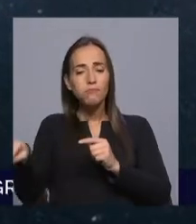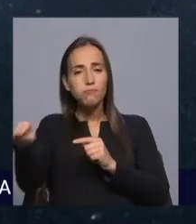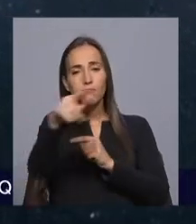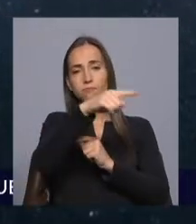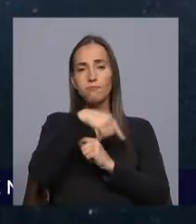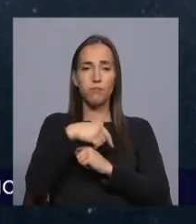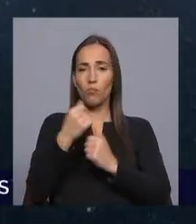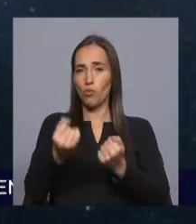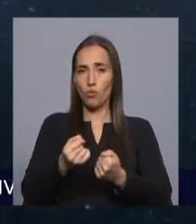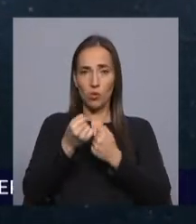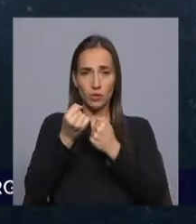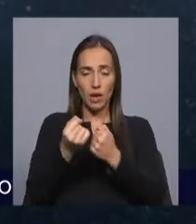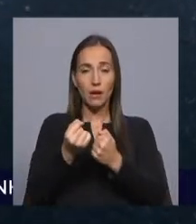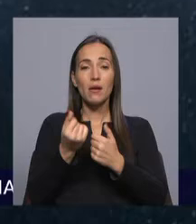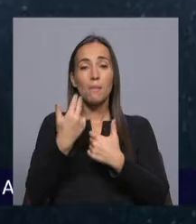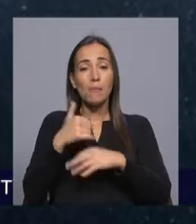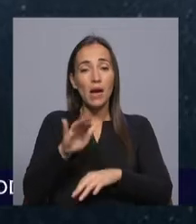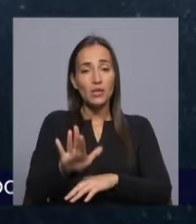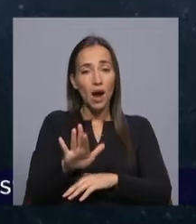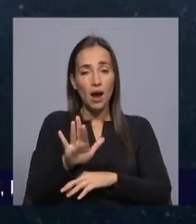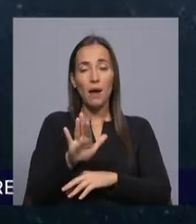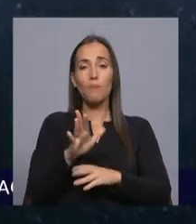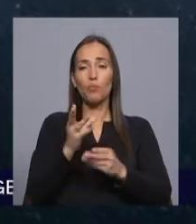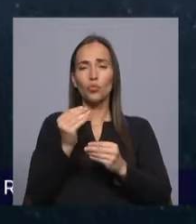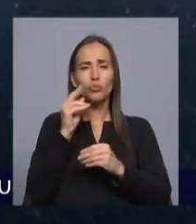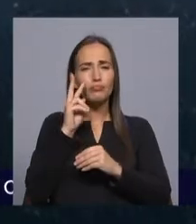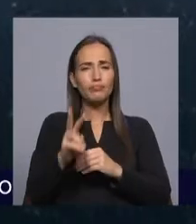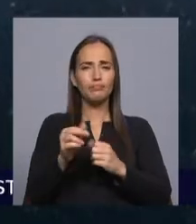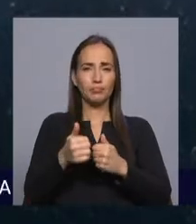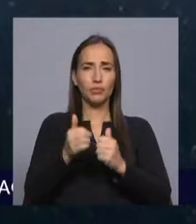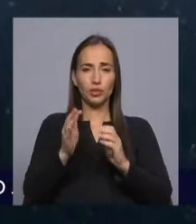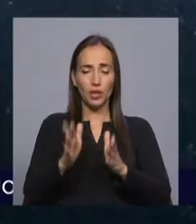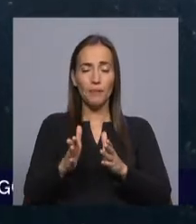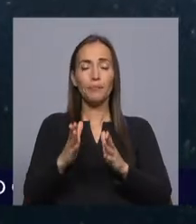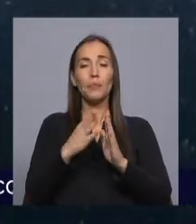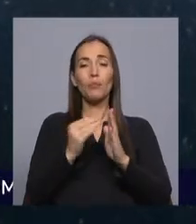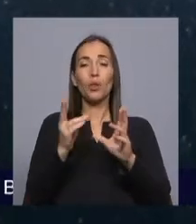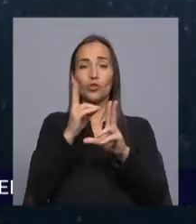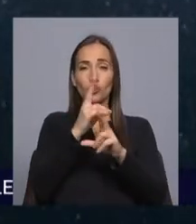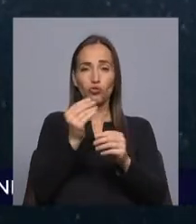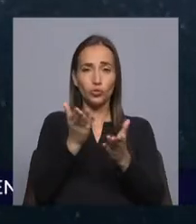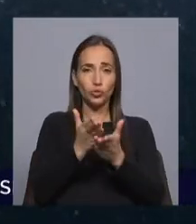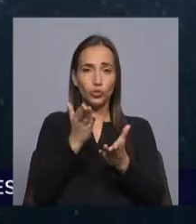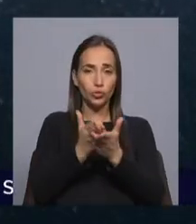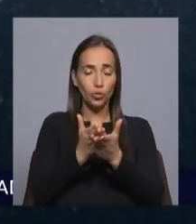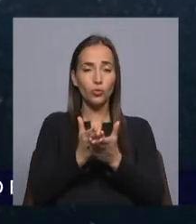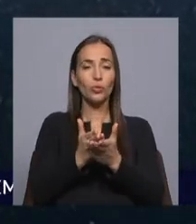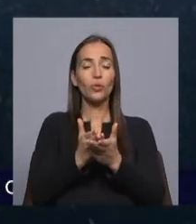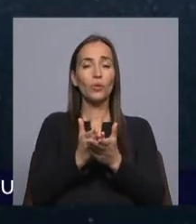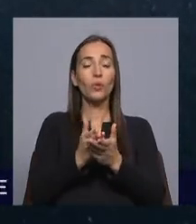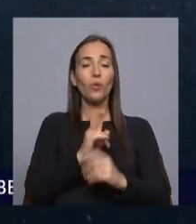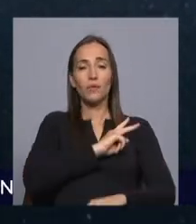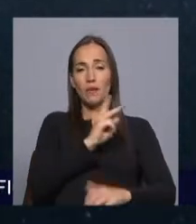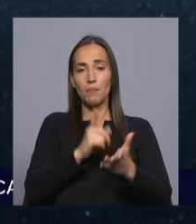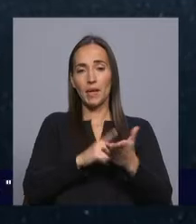nossa galáxia, mas está muito bem presente, está muito bem identificada. E agora, novos modelos astronómicos que foram desenvolvidos pela Universidade Americana